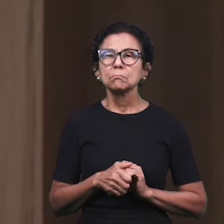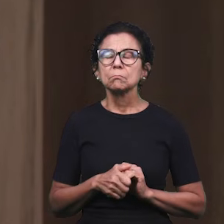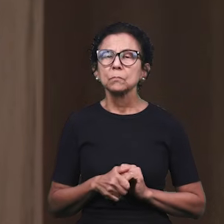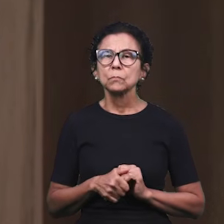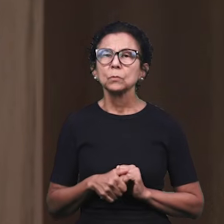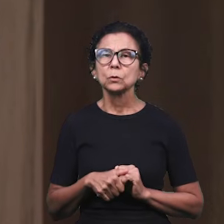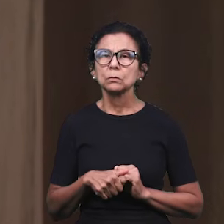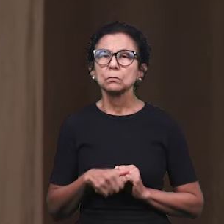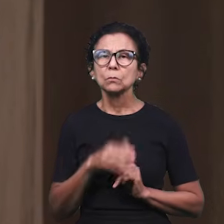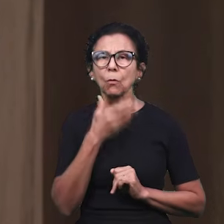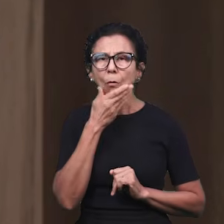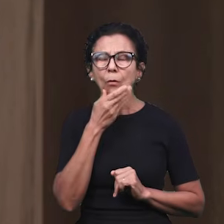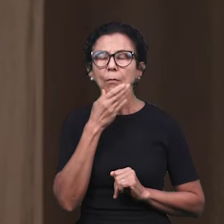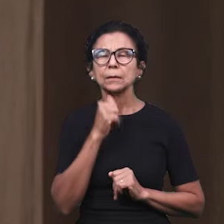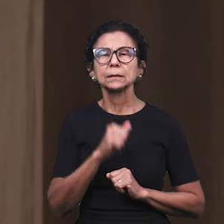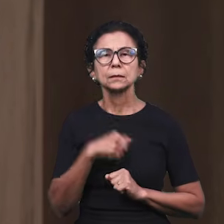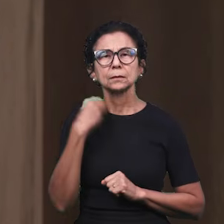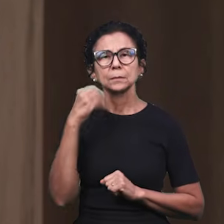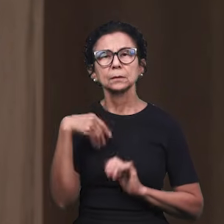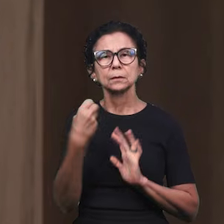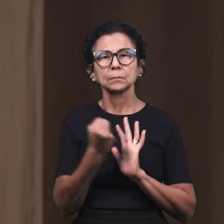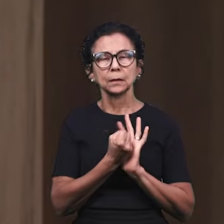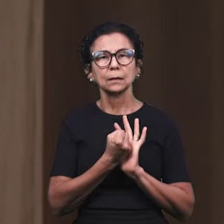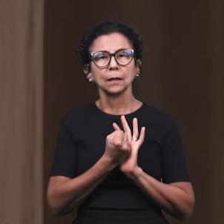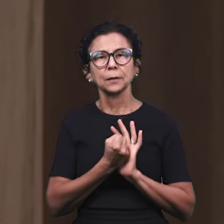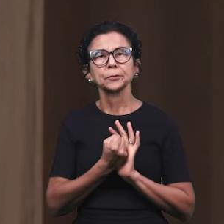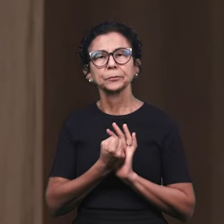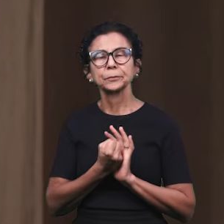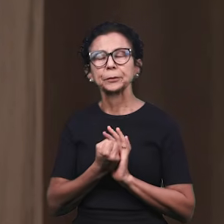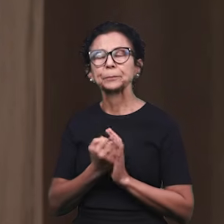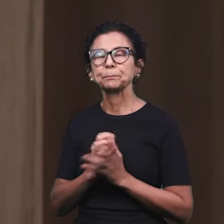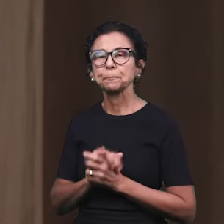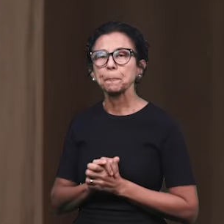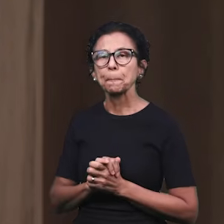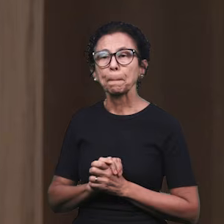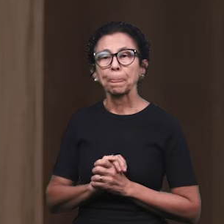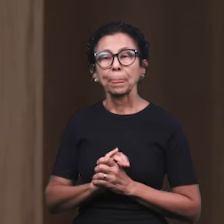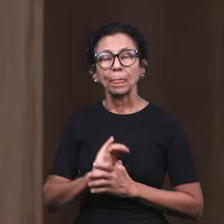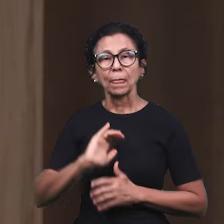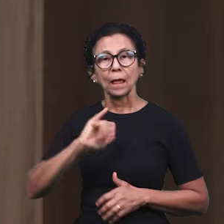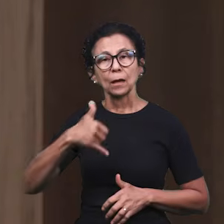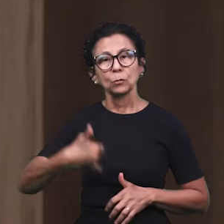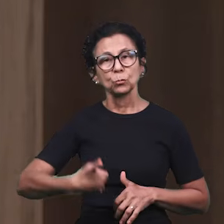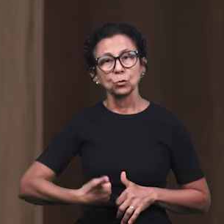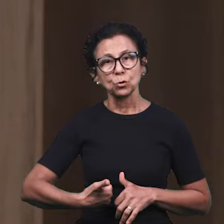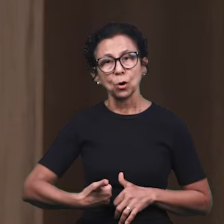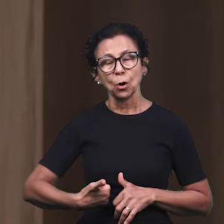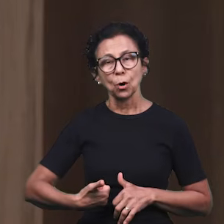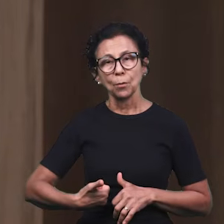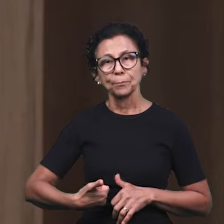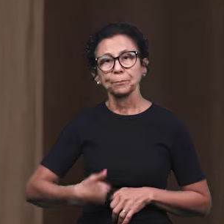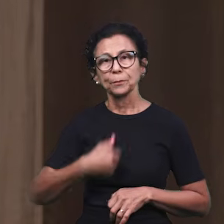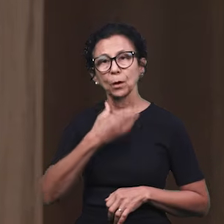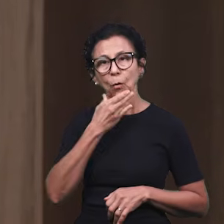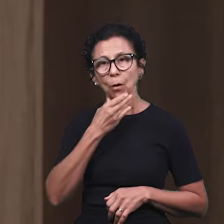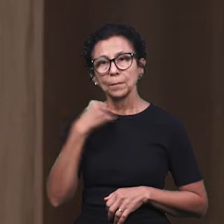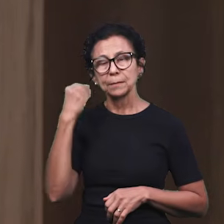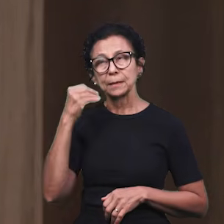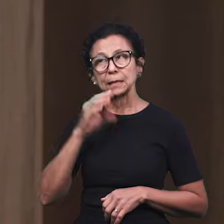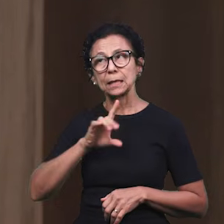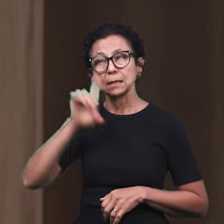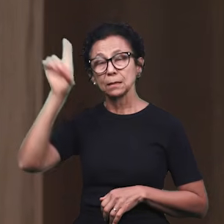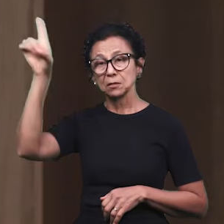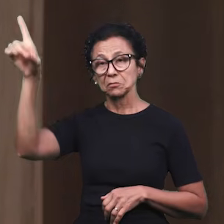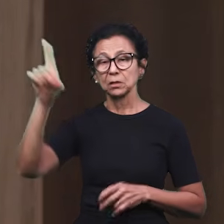viveu essa experiência. Isaías viveu essa experiência. Pedro e os discípulos,